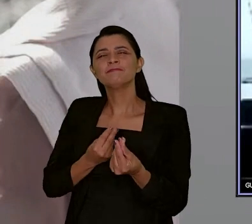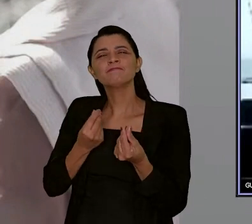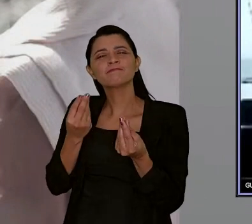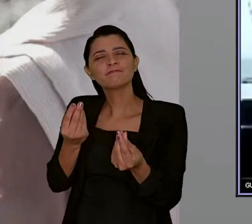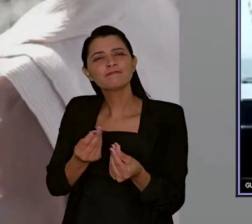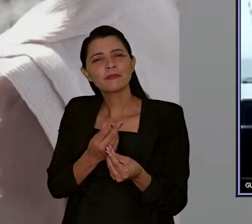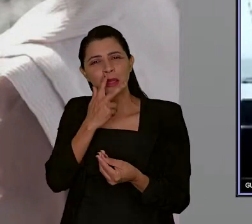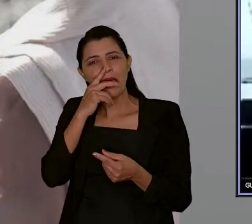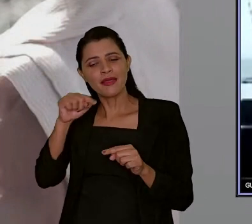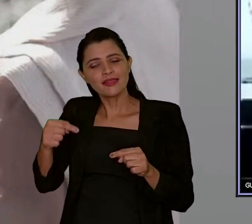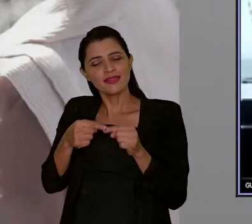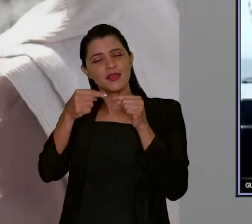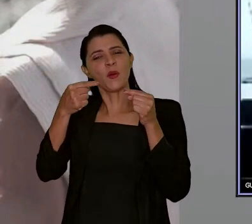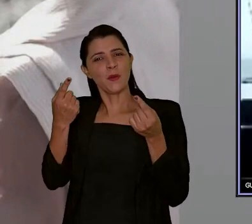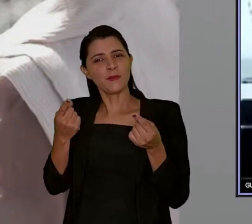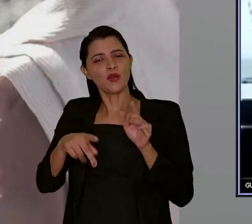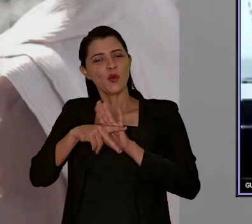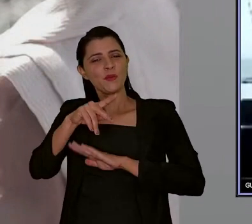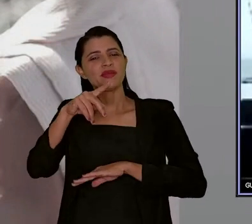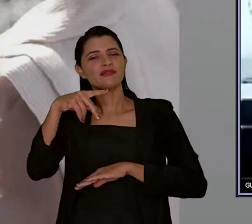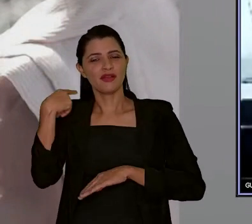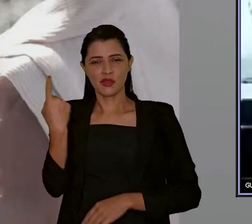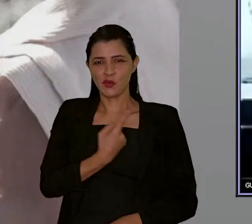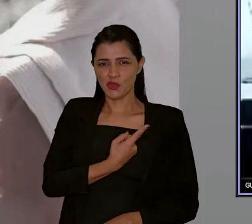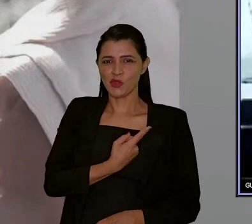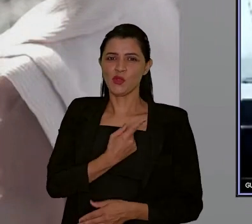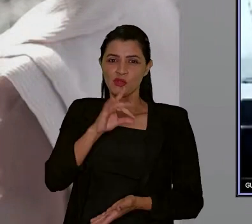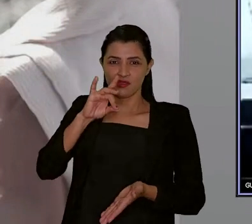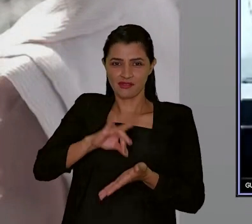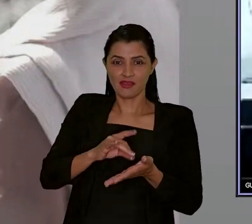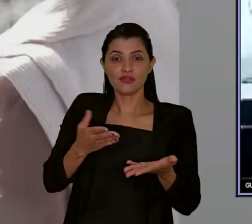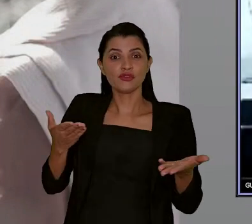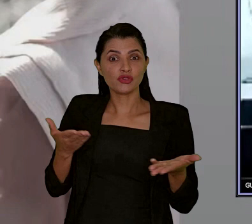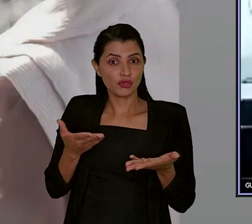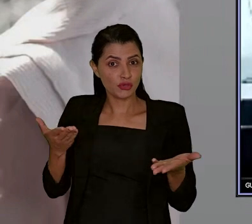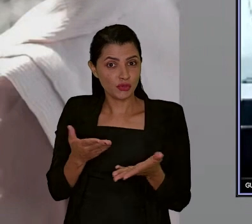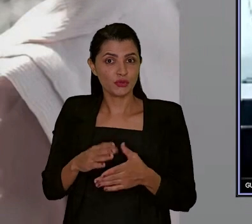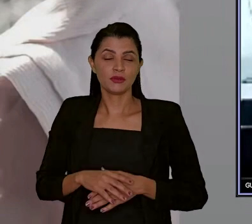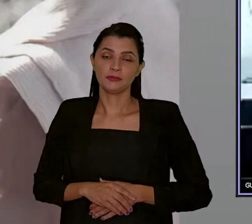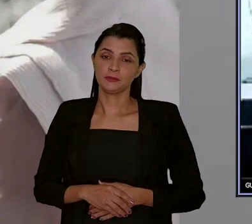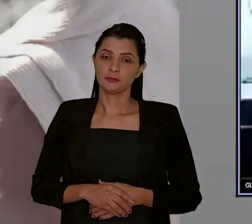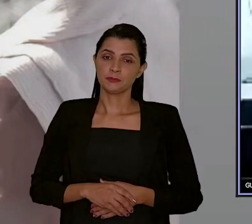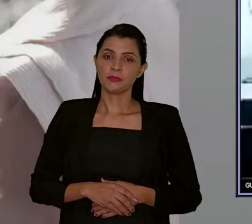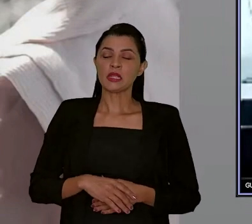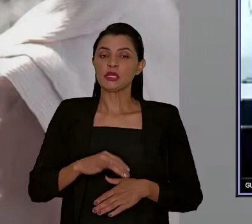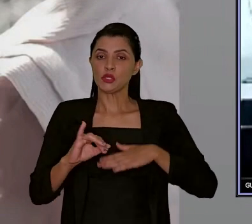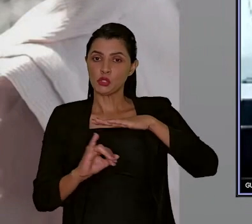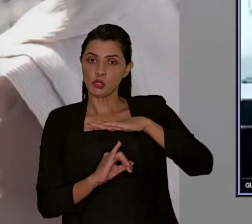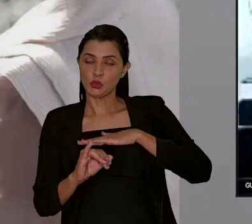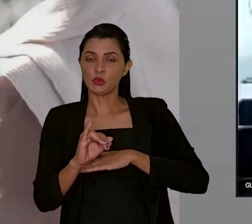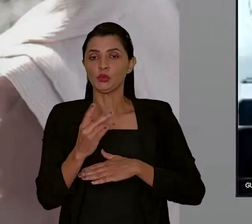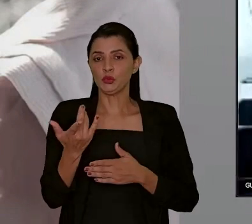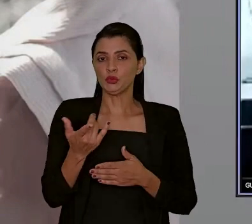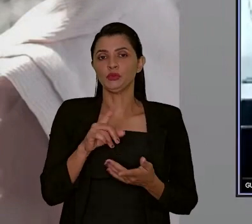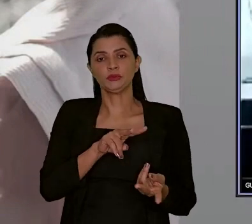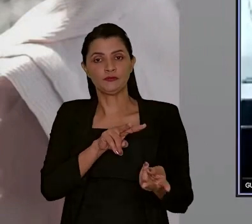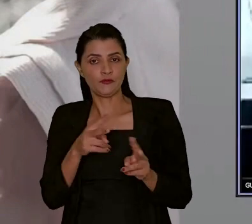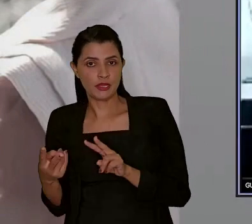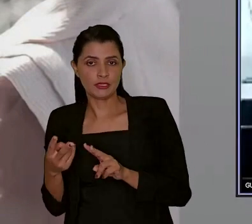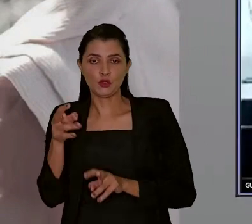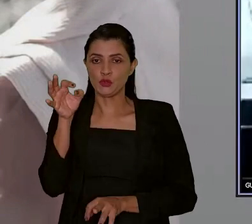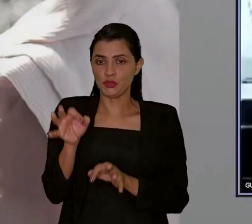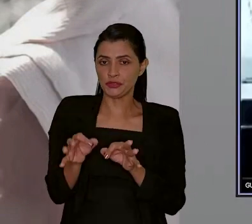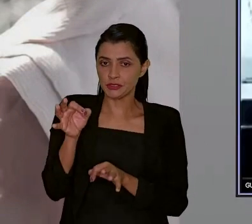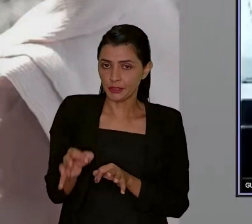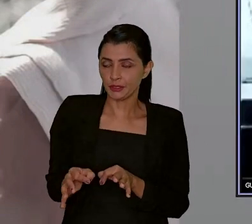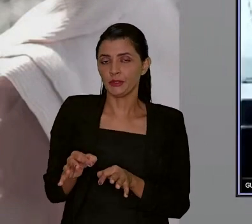adequados e coerentes com a nossa realidade atual, né? Institutos como transferência de jurisdição,